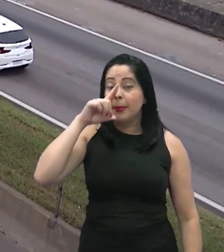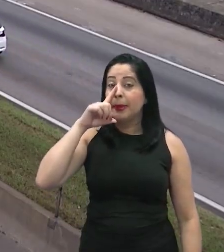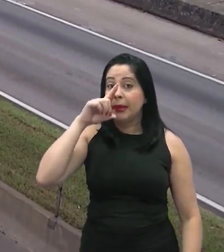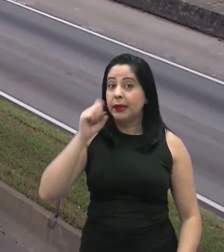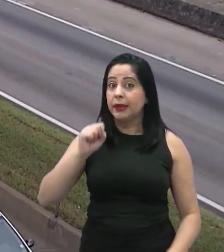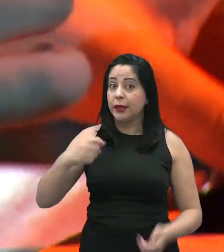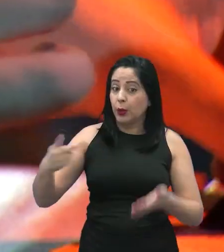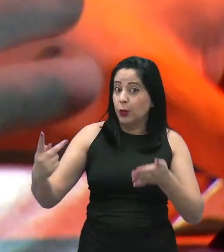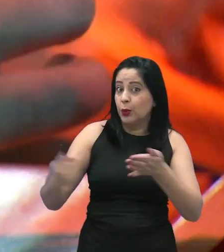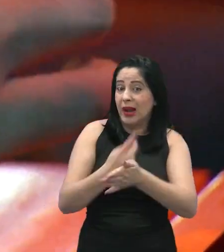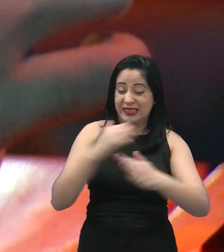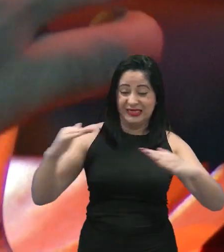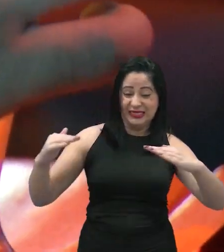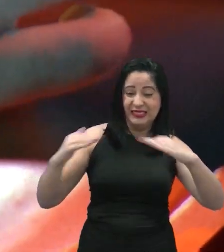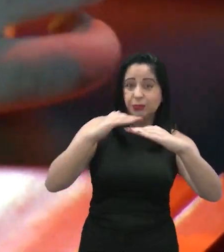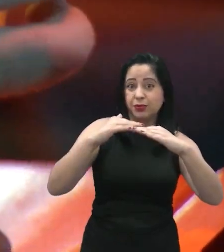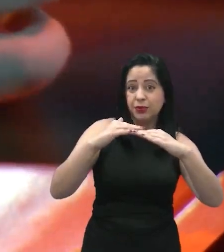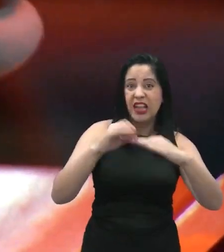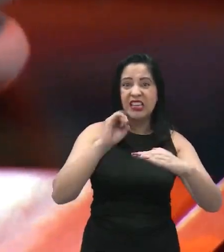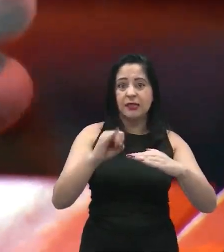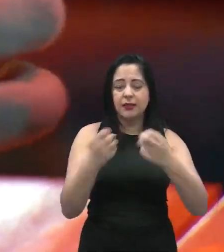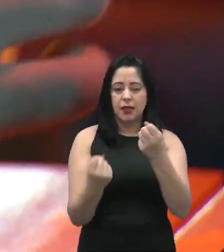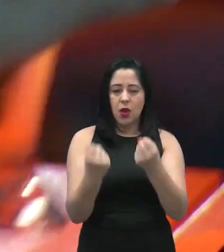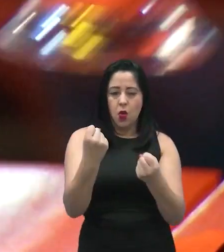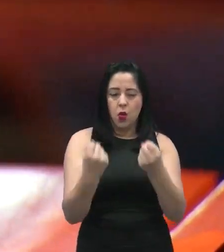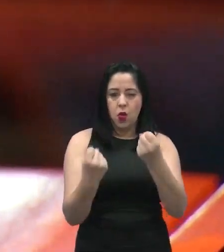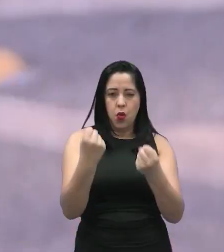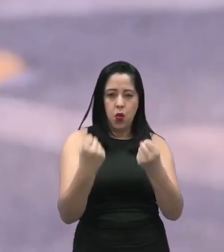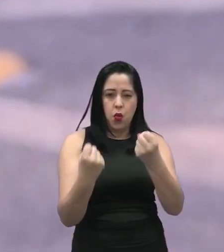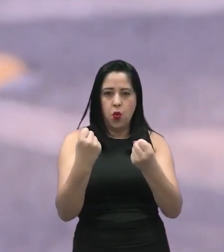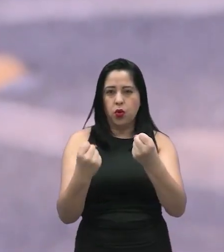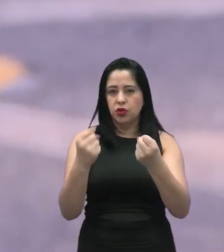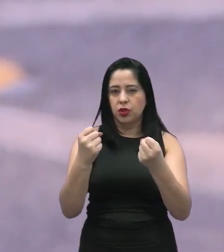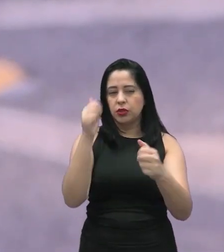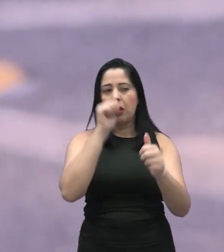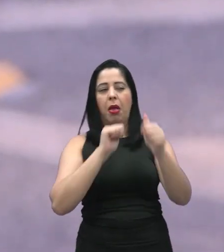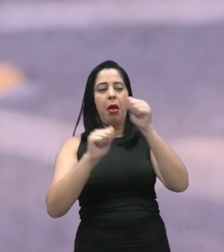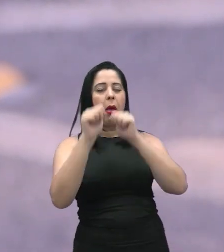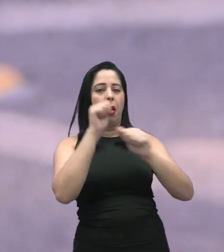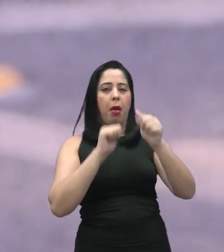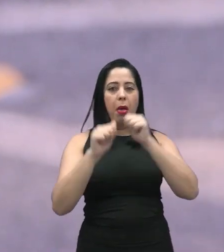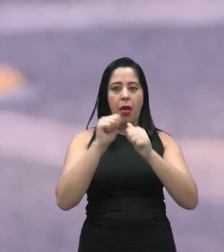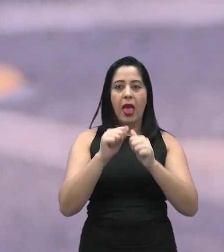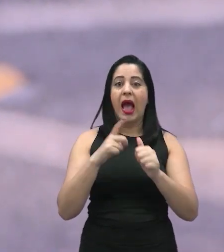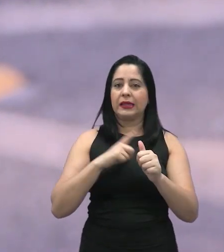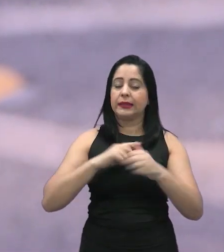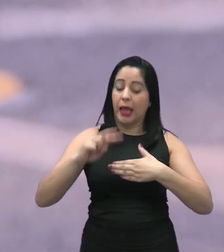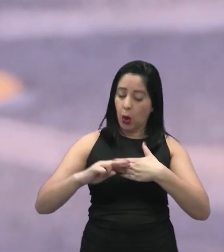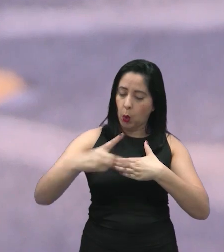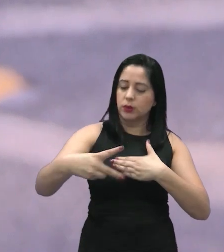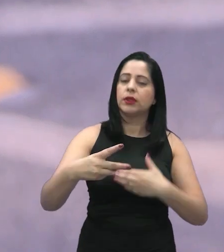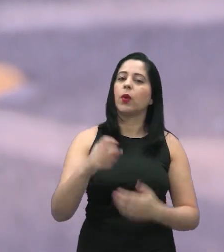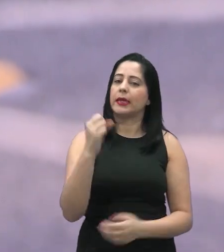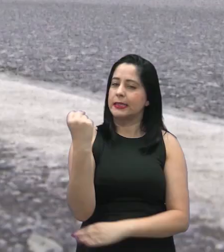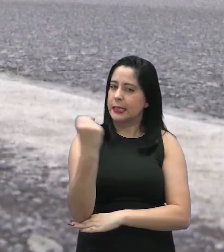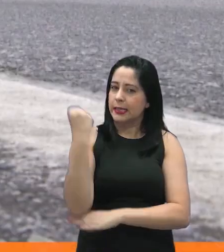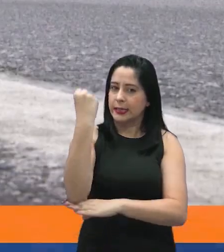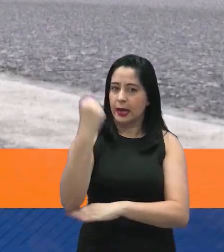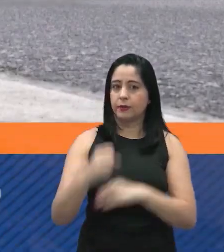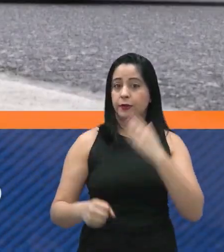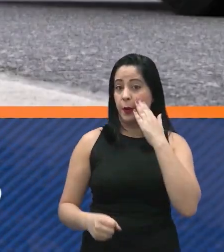de acidente, conduzir veículos sob efeito de álcool traz consequências legais e punições